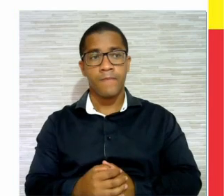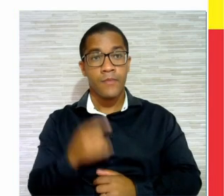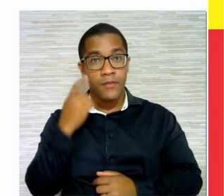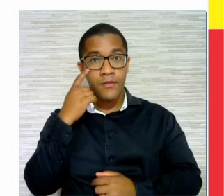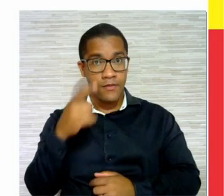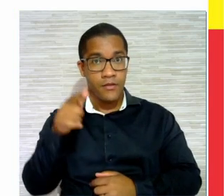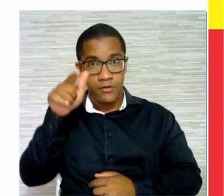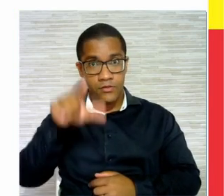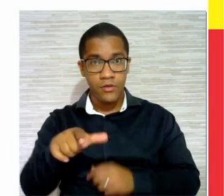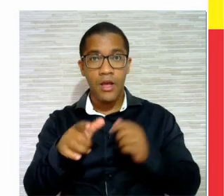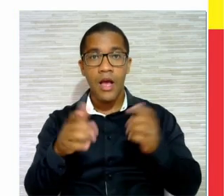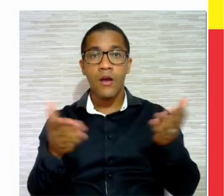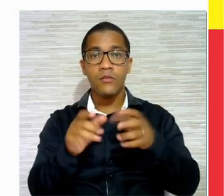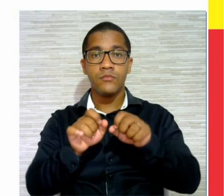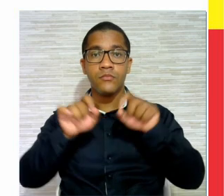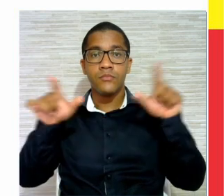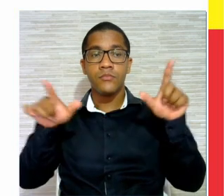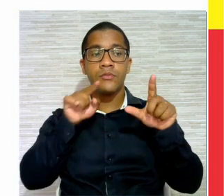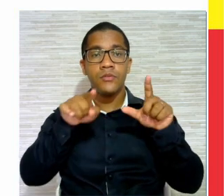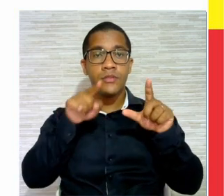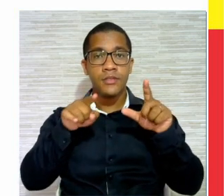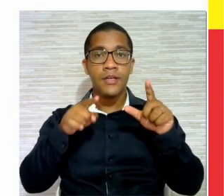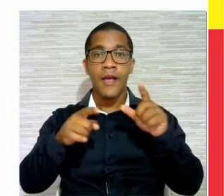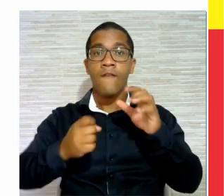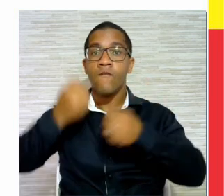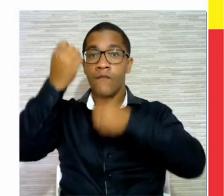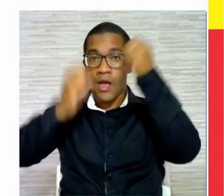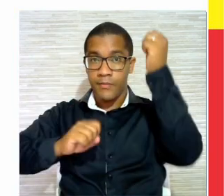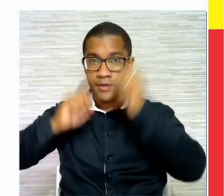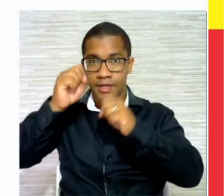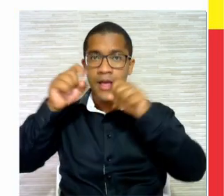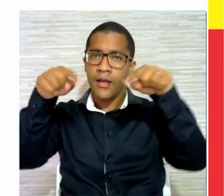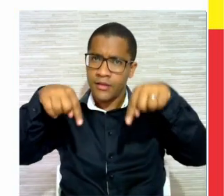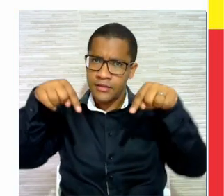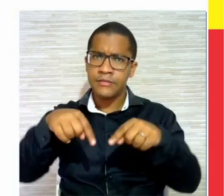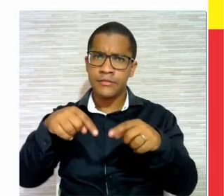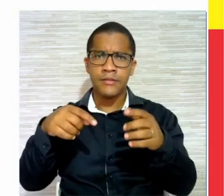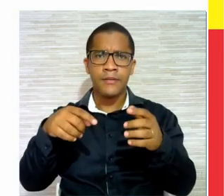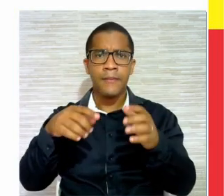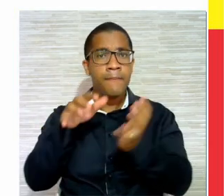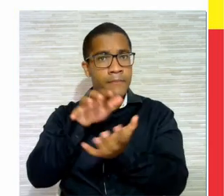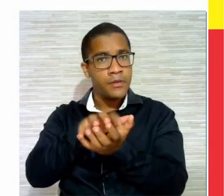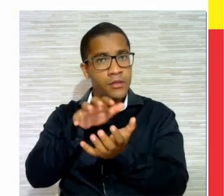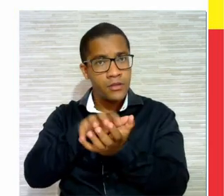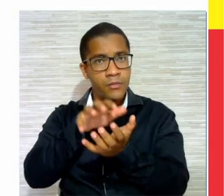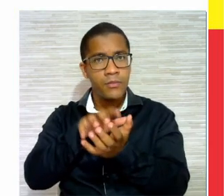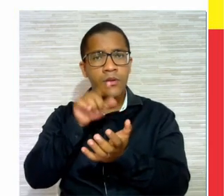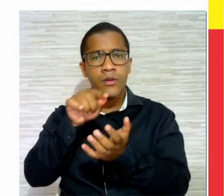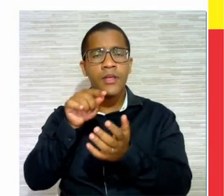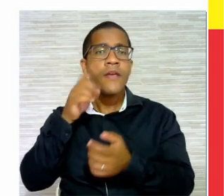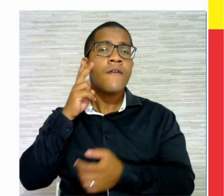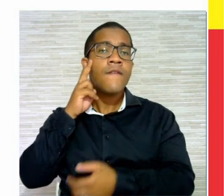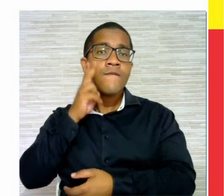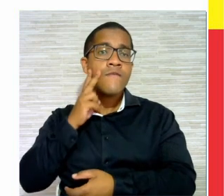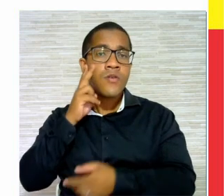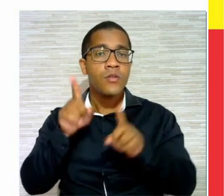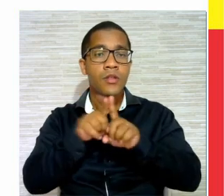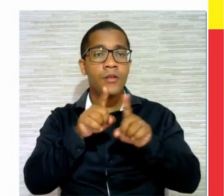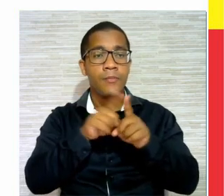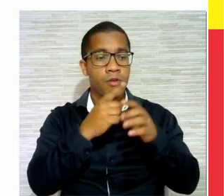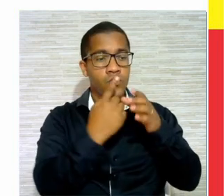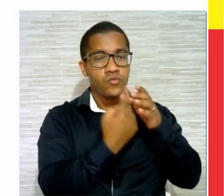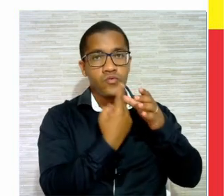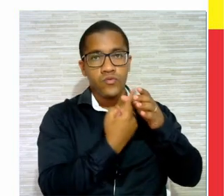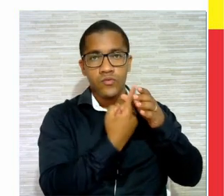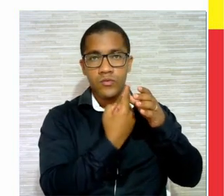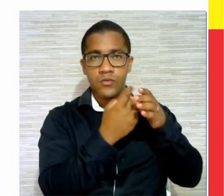vez. Eu mostrei para vocês aí agora uma agroindústria, tá? Aqui em Pernambuco. Isso aí serve para a produção de vinho e suco de